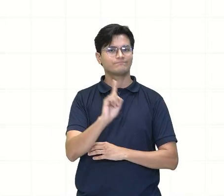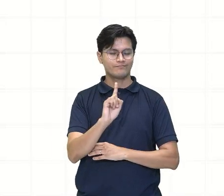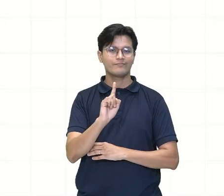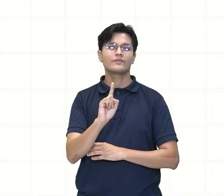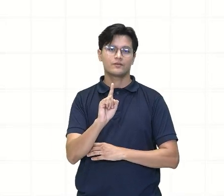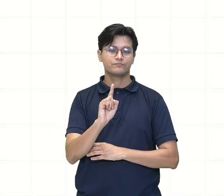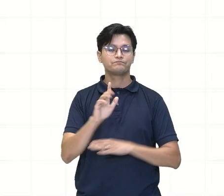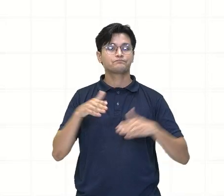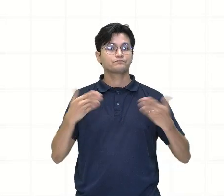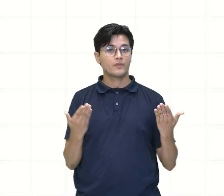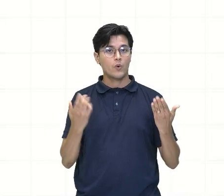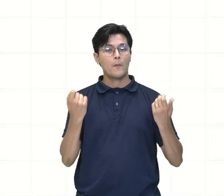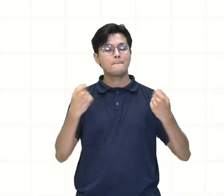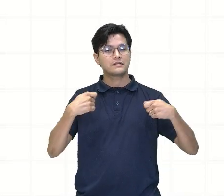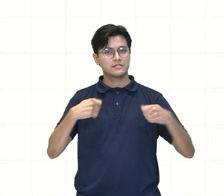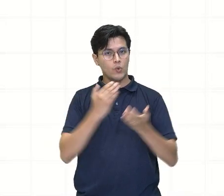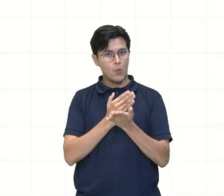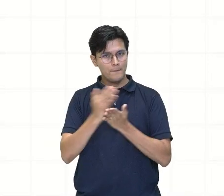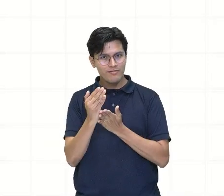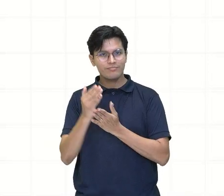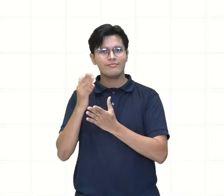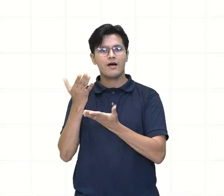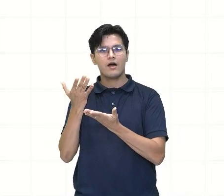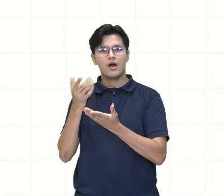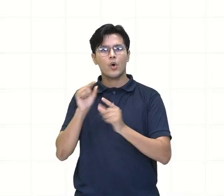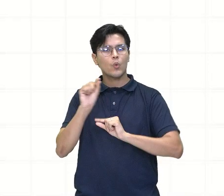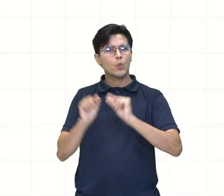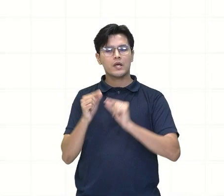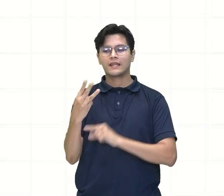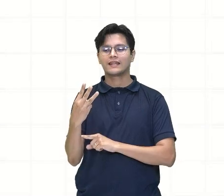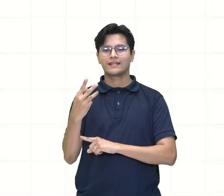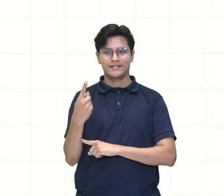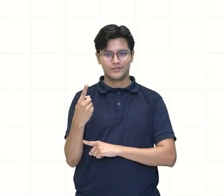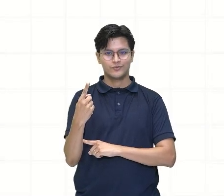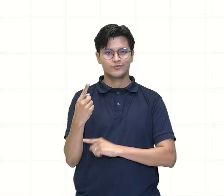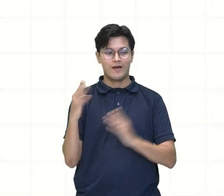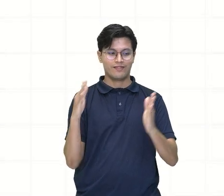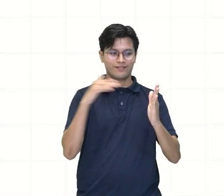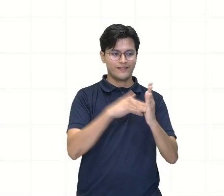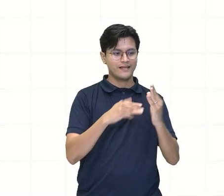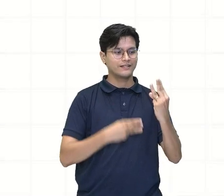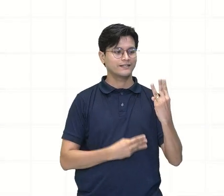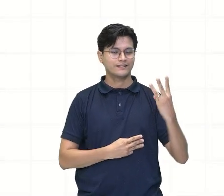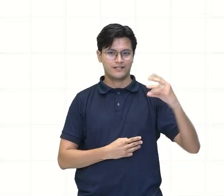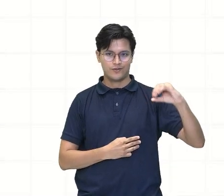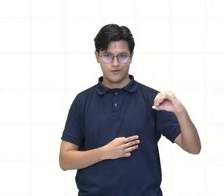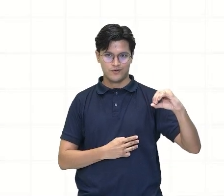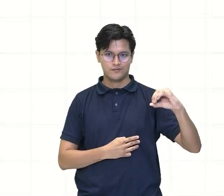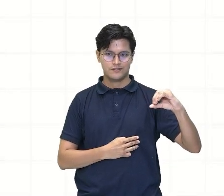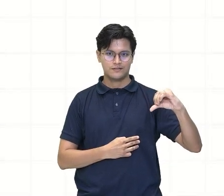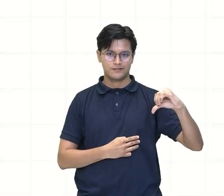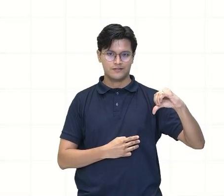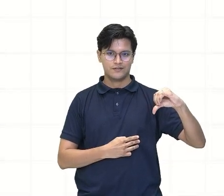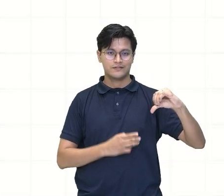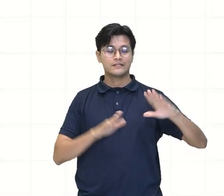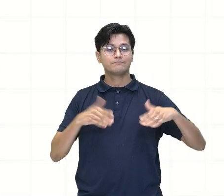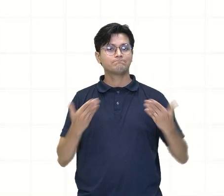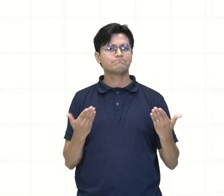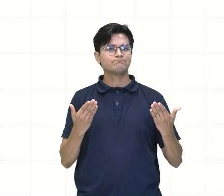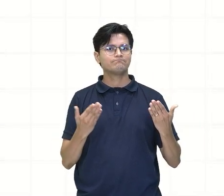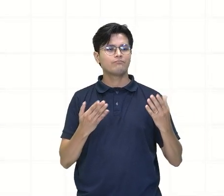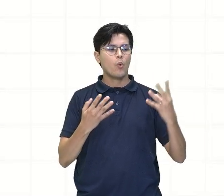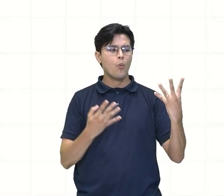do 31 até o 39. O 40, ele não vai estar inserido.